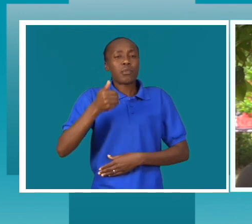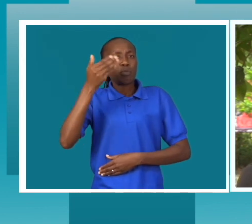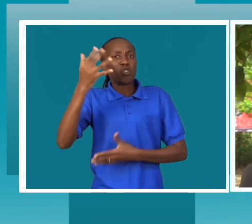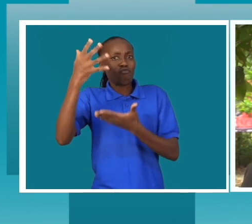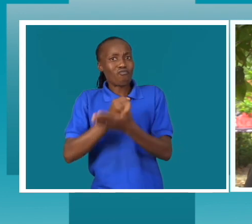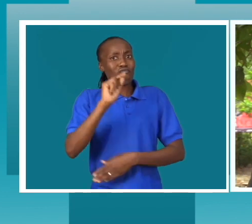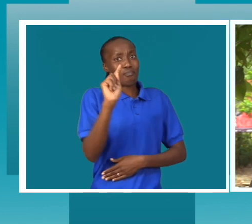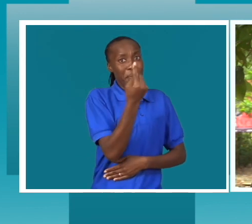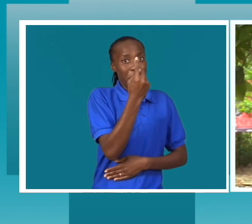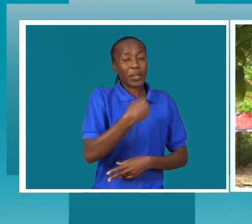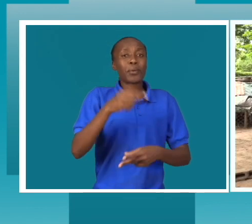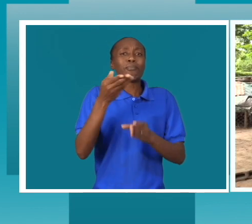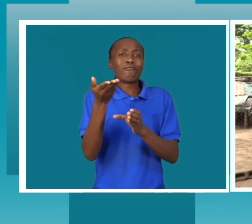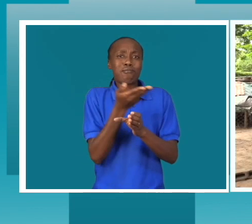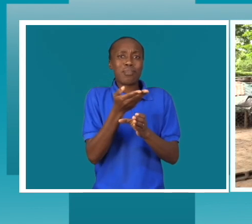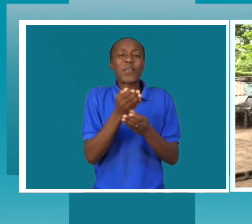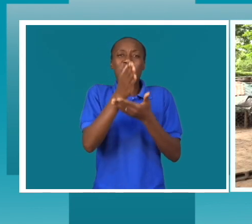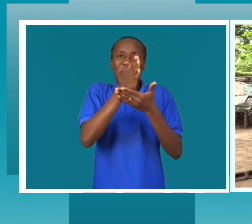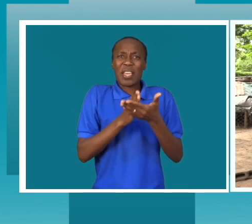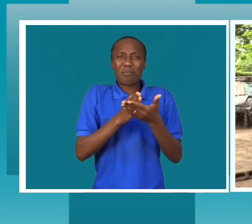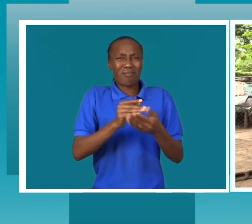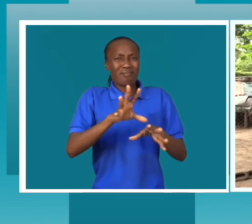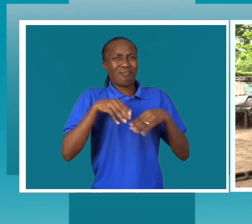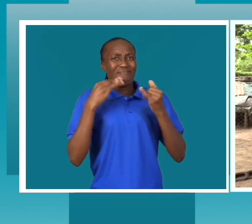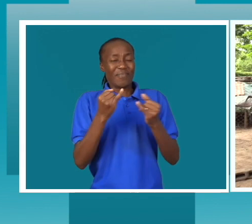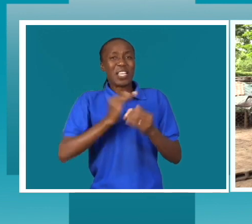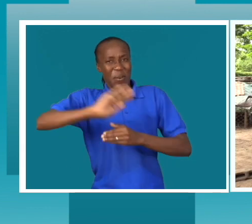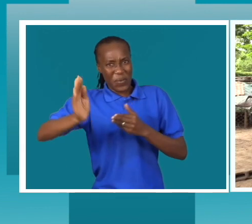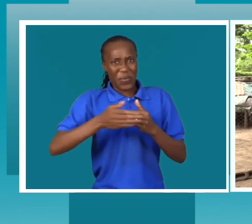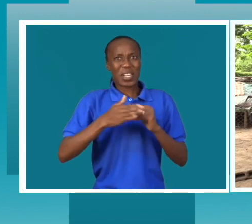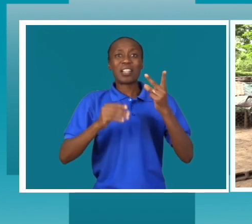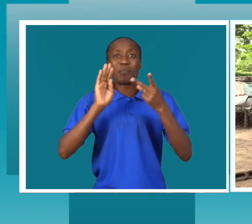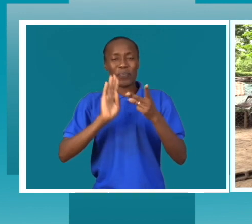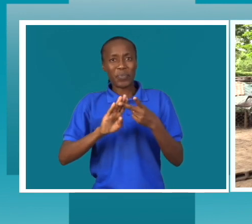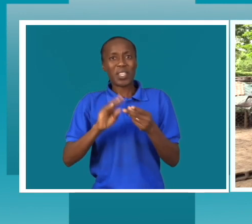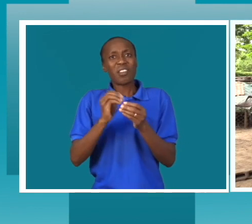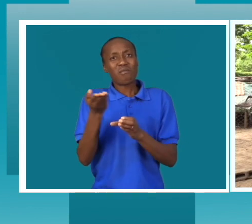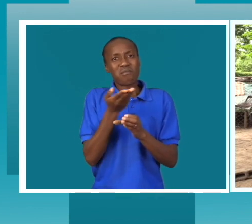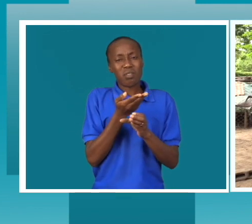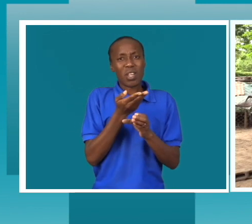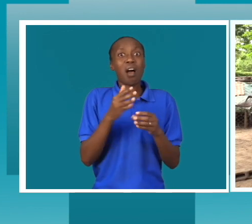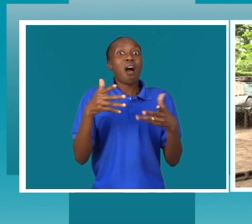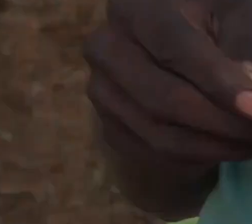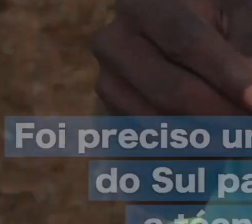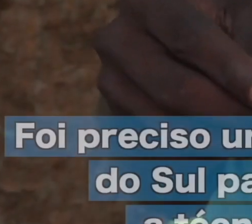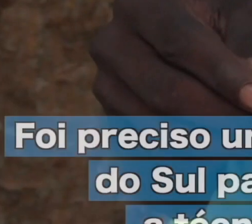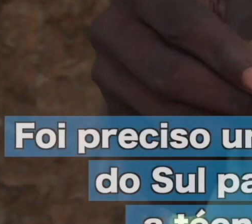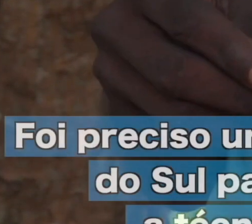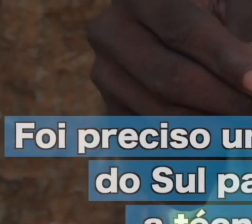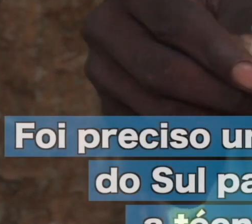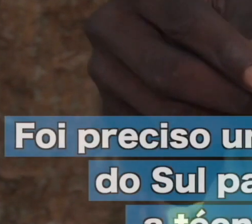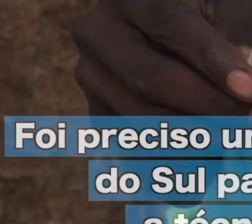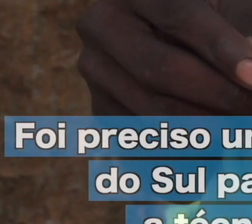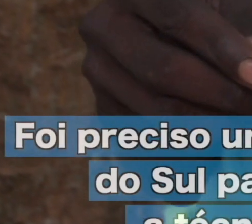novo, deu certo. Então concluímos que aquela era a melhor forma de cortar garrafas.